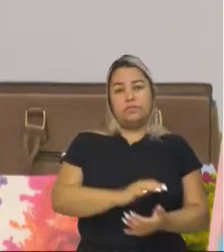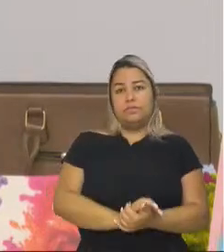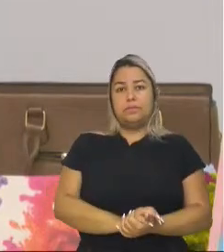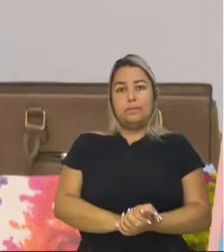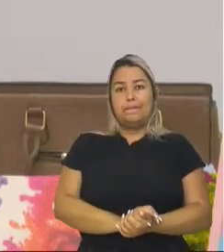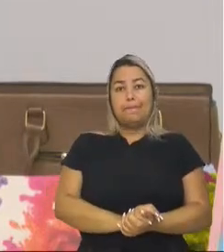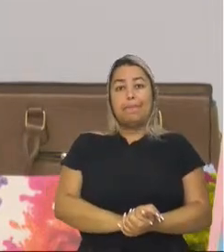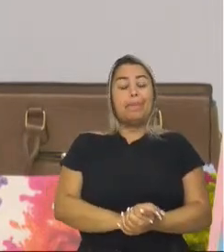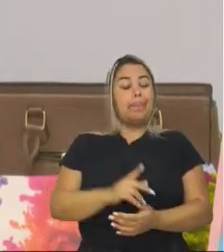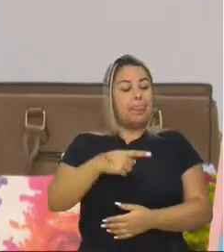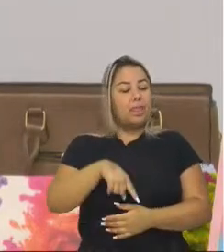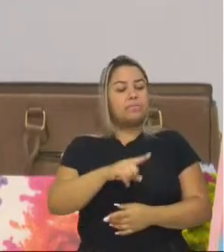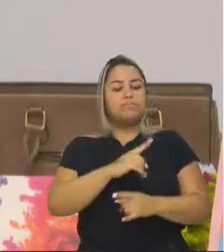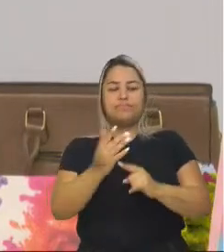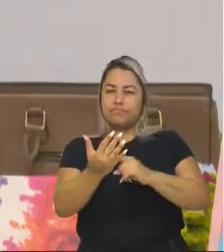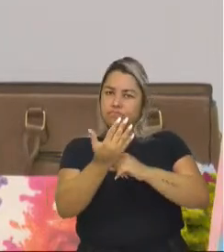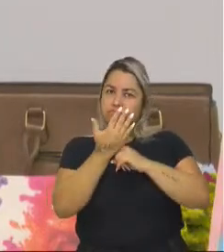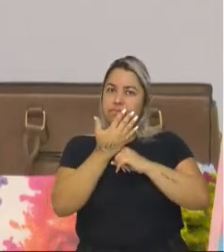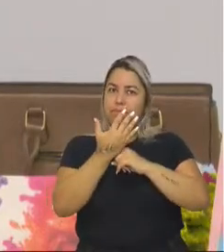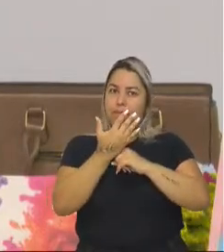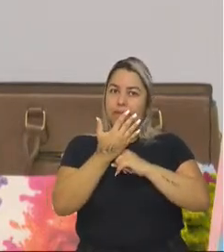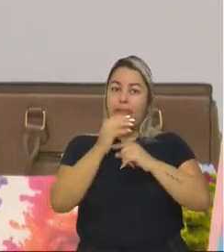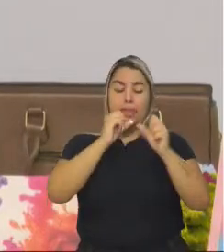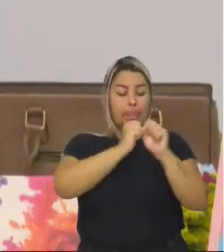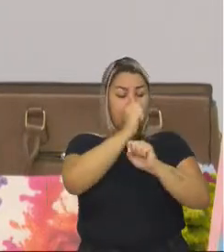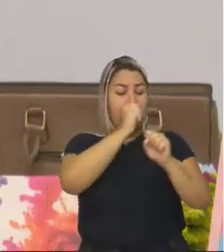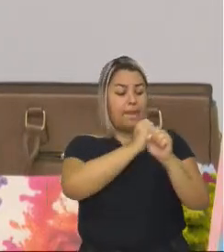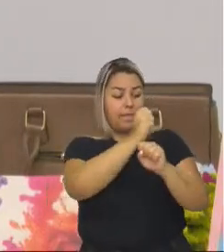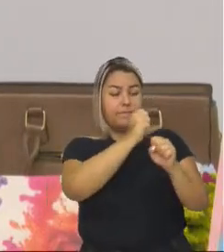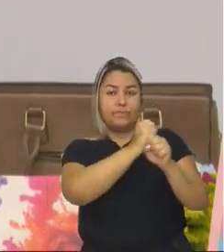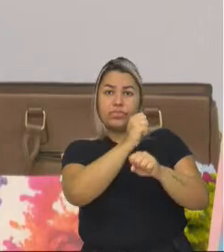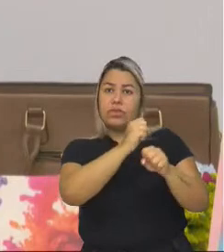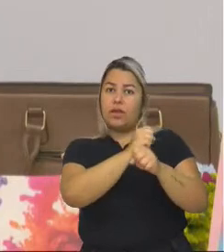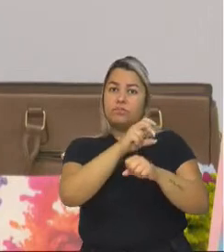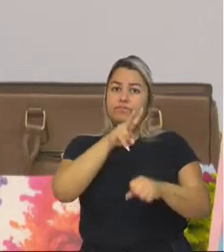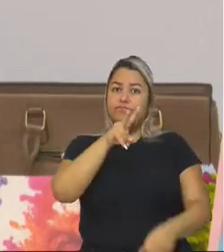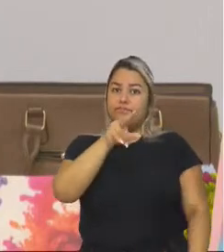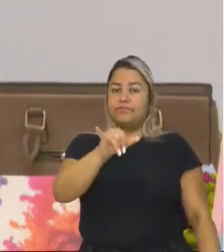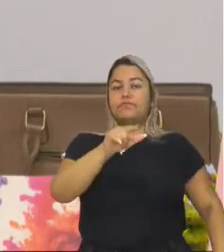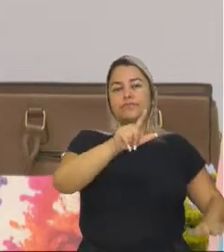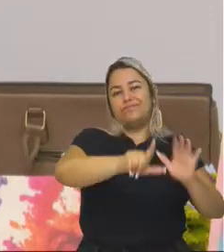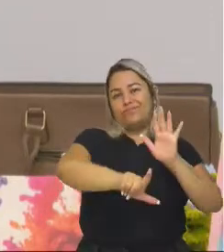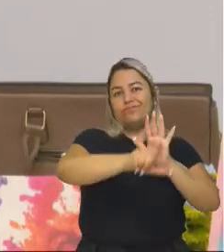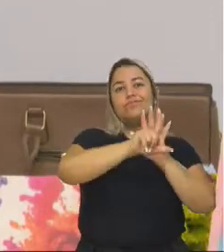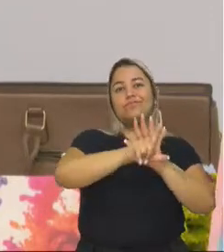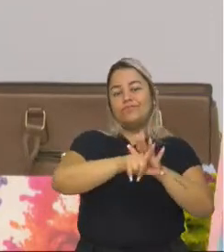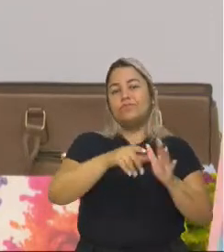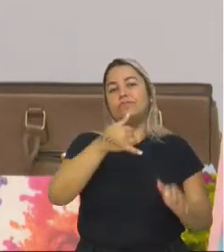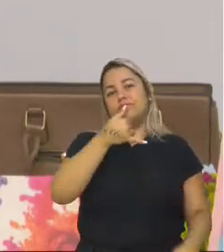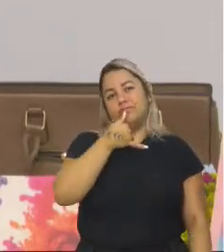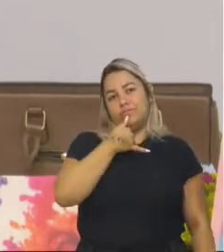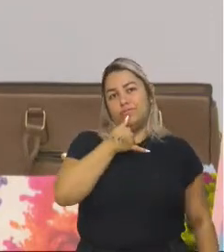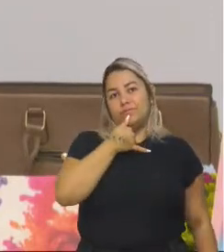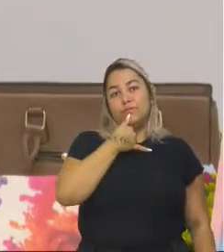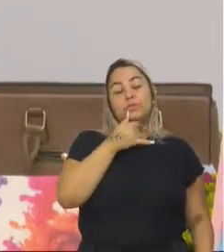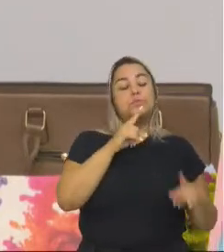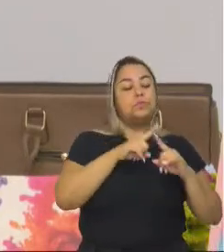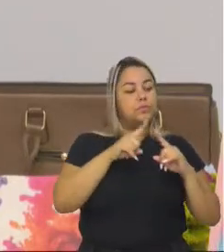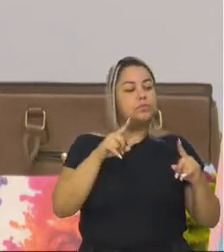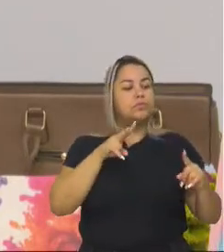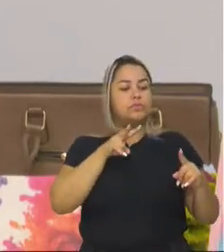nos ajudem a construir coisas mais fincadas, com maior raiz. Não vai ser pelo legislativo, infelizmente. Não nos demos. A gente vai